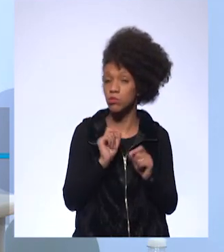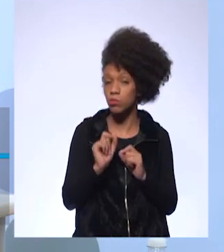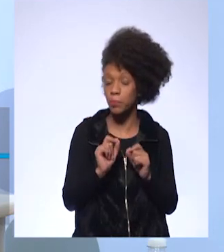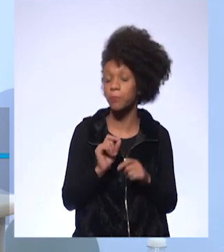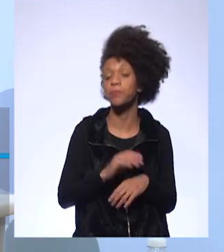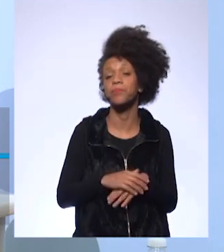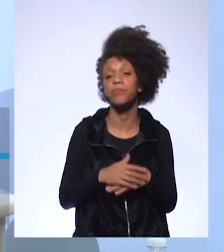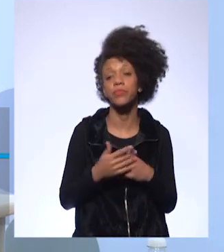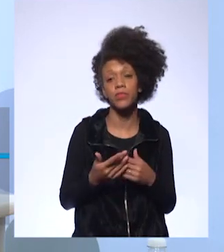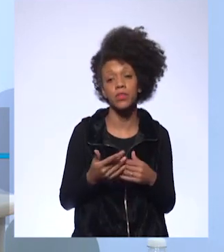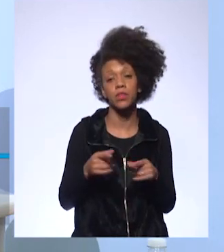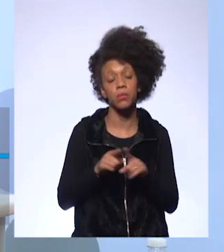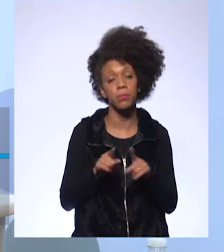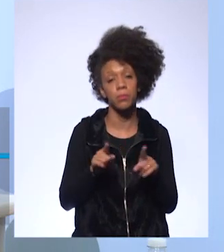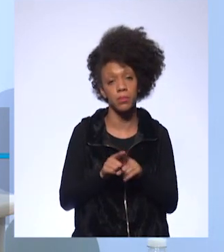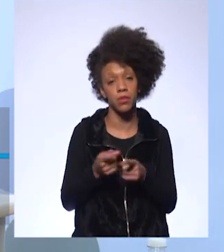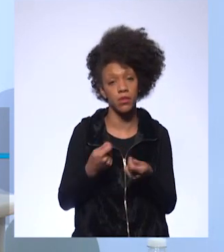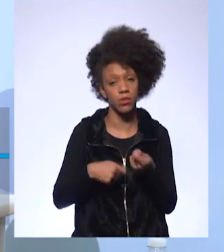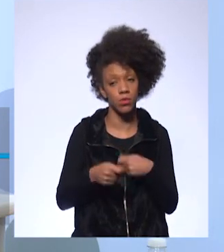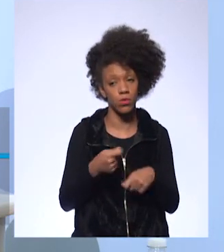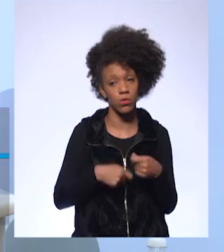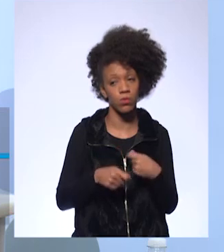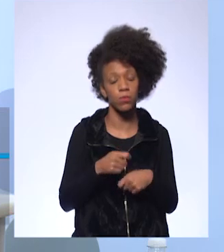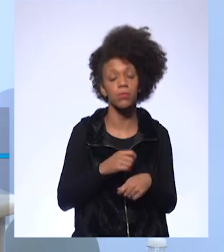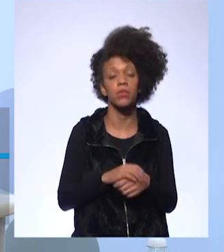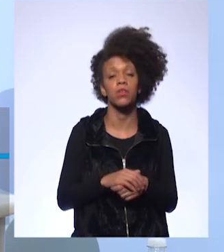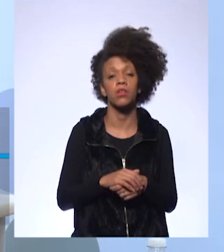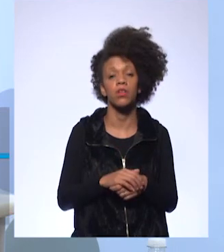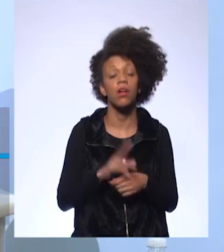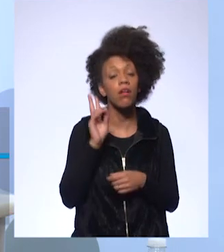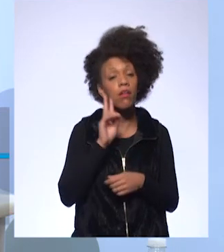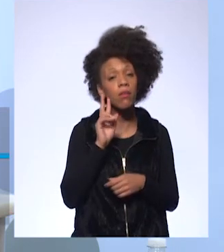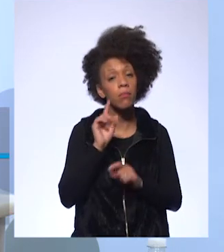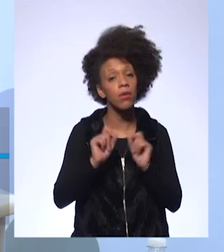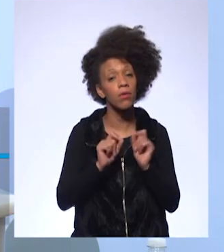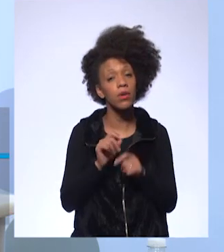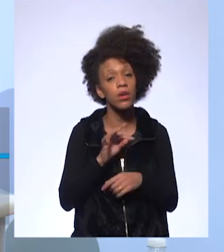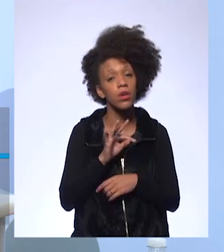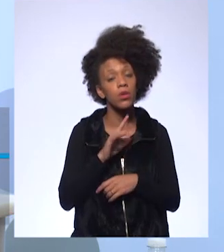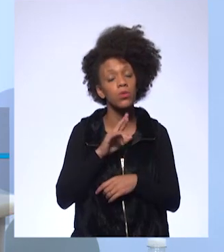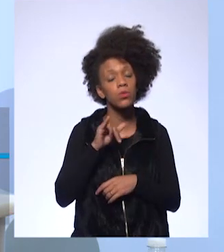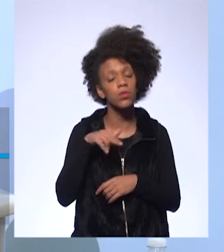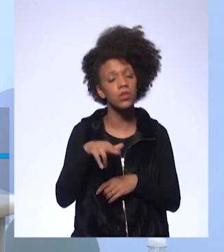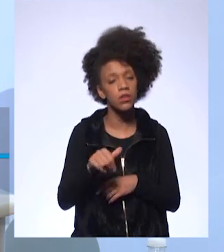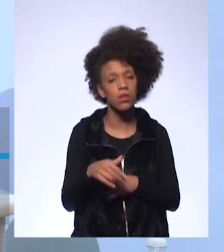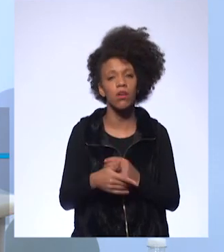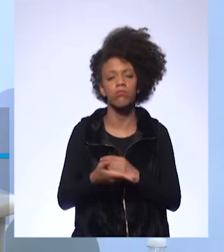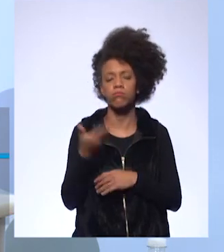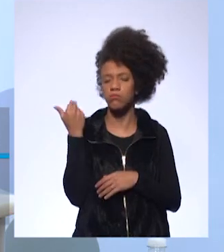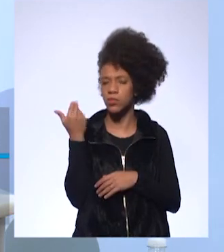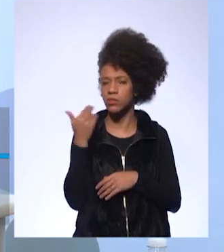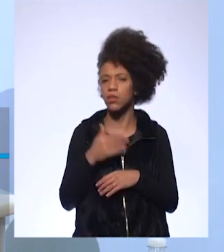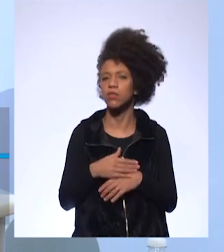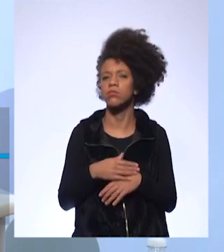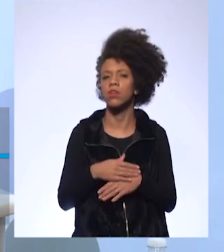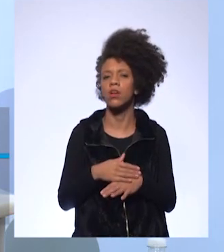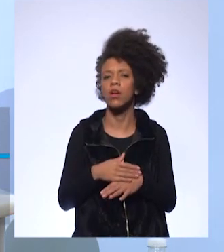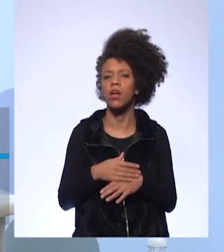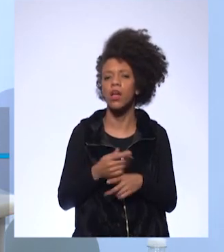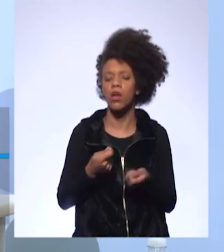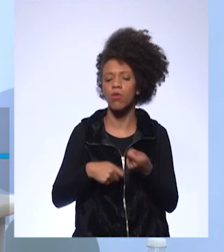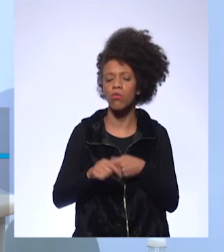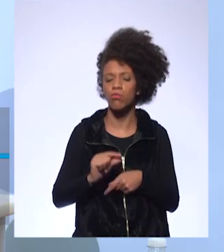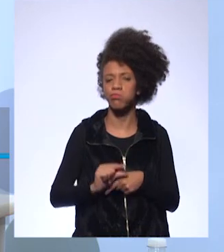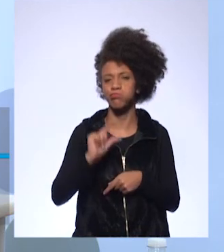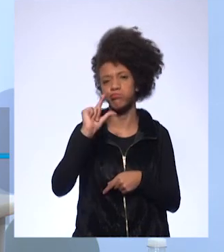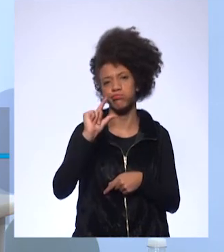a questão econômica, né, a estabilização da economia. Tem que lembrar que a Turquia, há um tempo atrás, aí, era uma das maiores inflações do